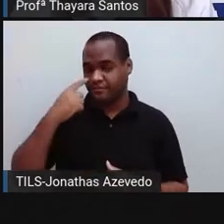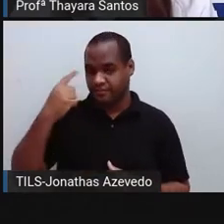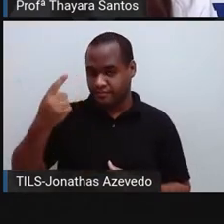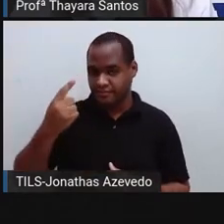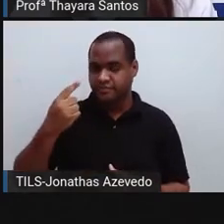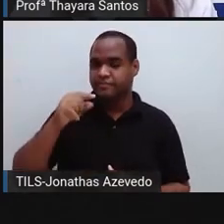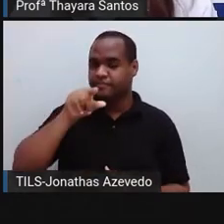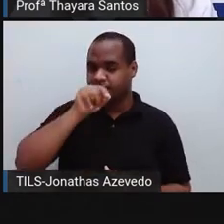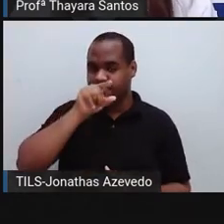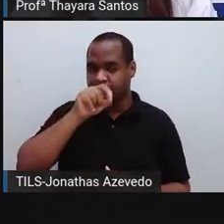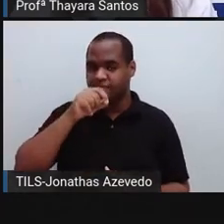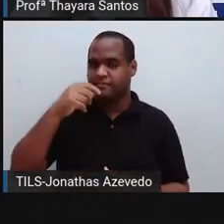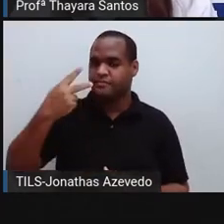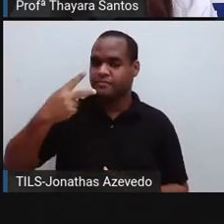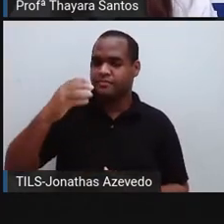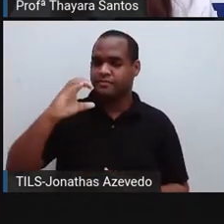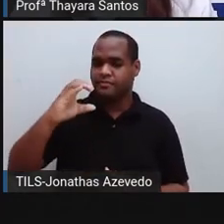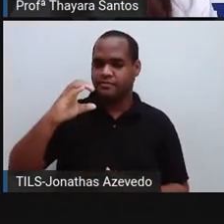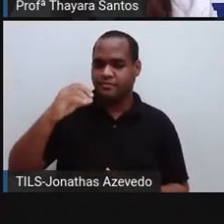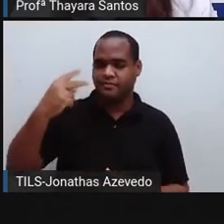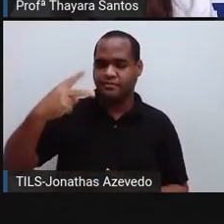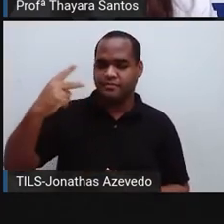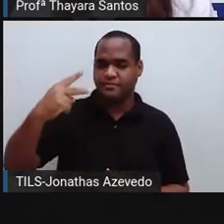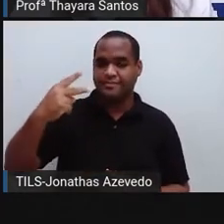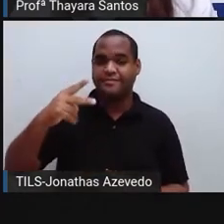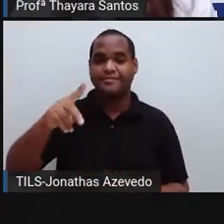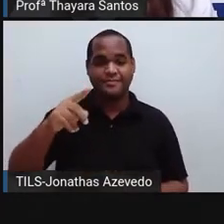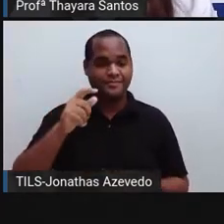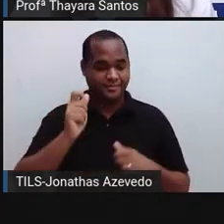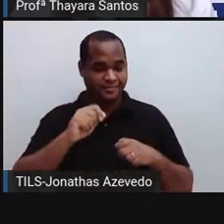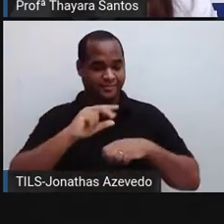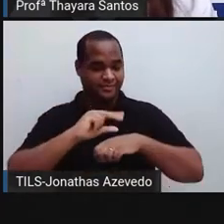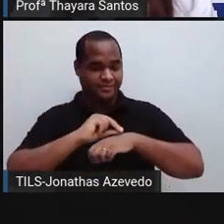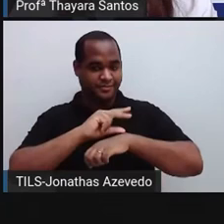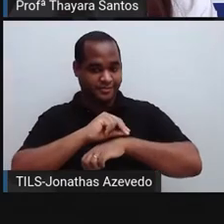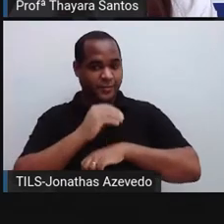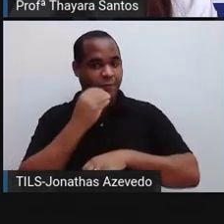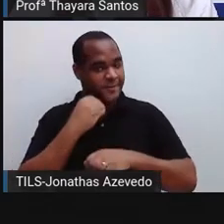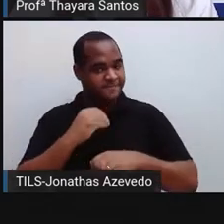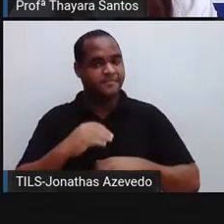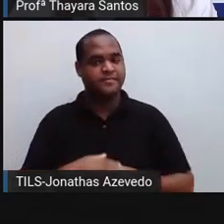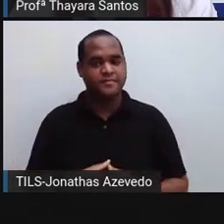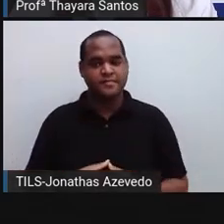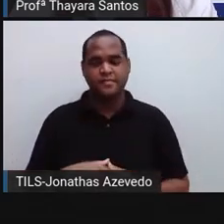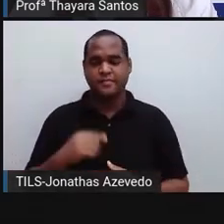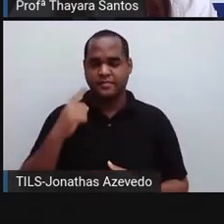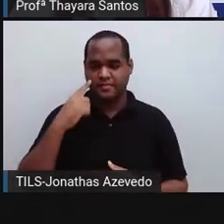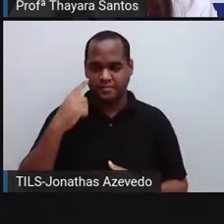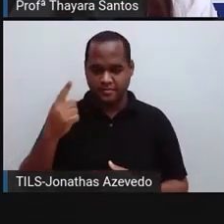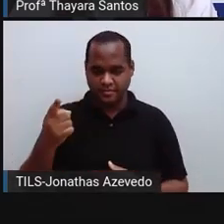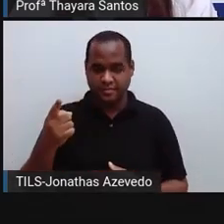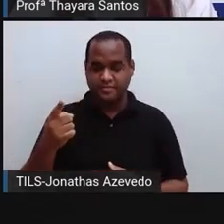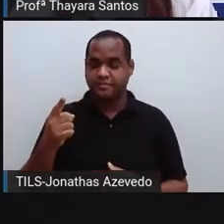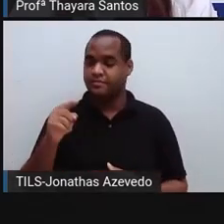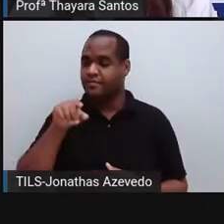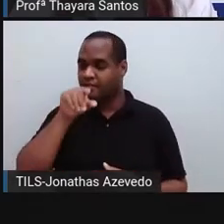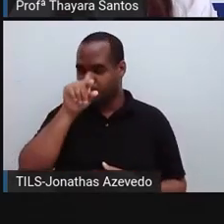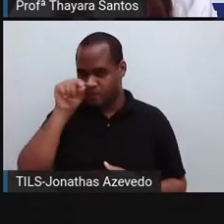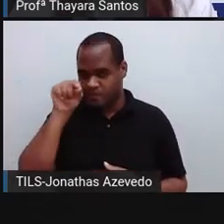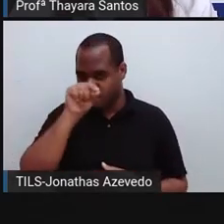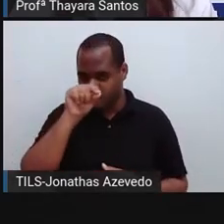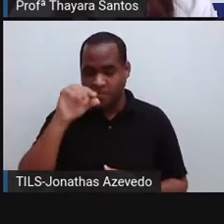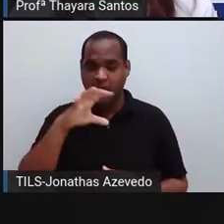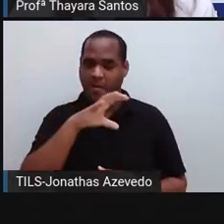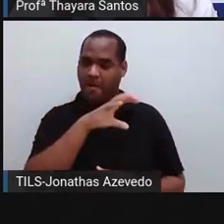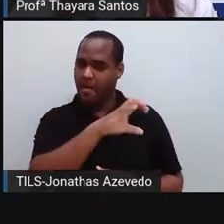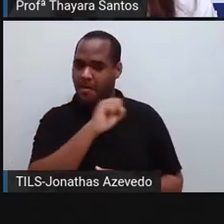pássaro vai ser o consumidor secundário, porque ele se alimentou do consumidor primário. O gavião vai ser o consumidor terciário,